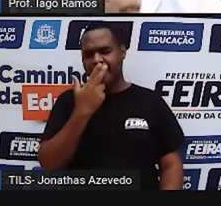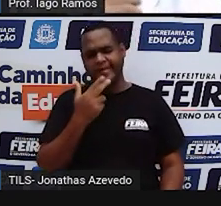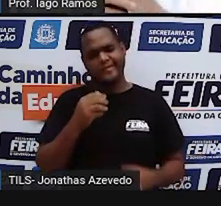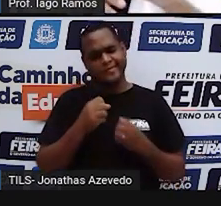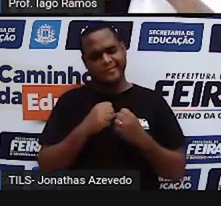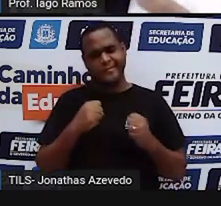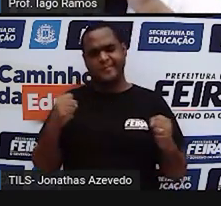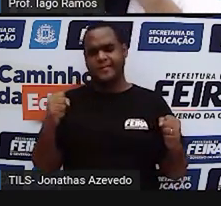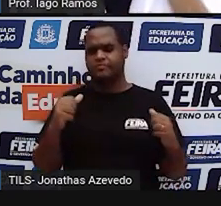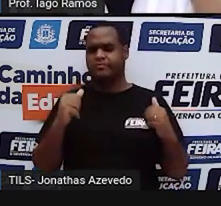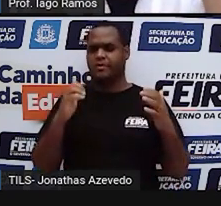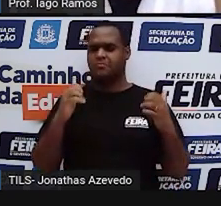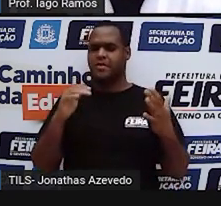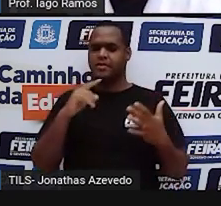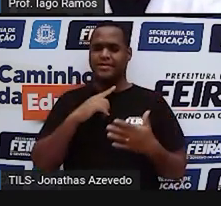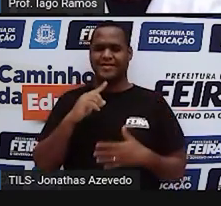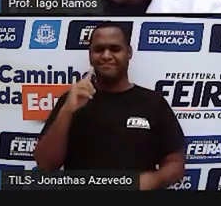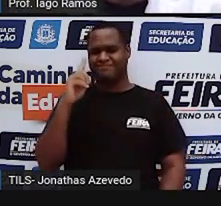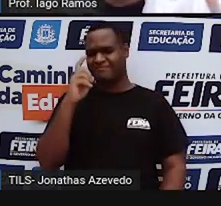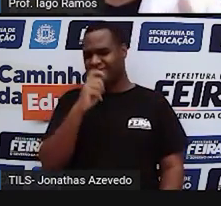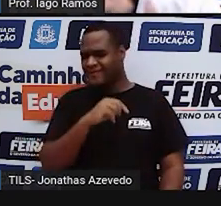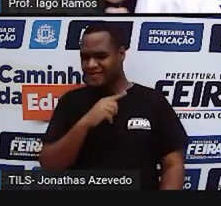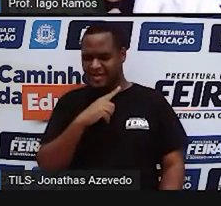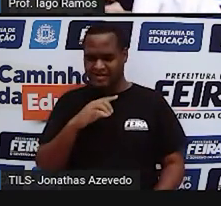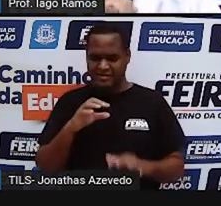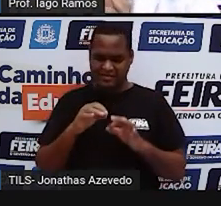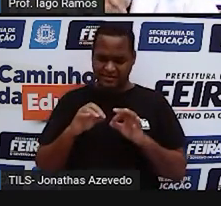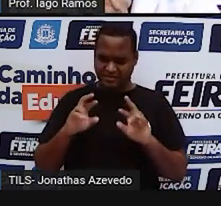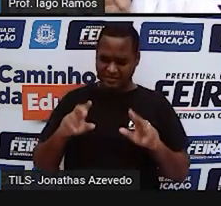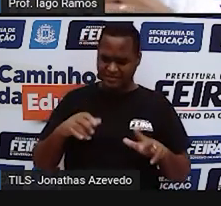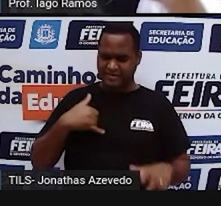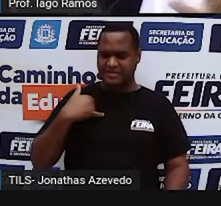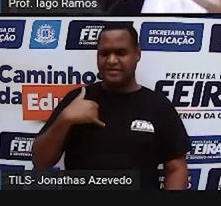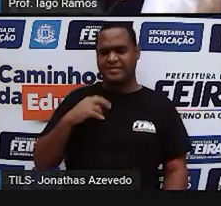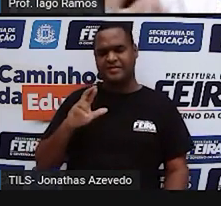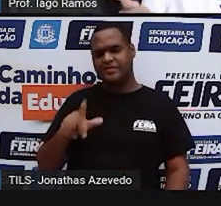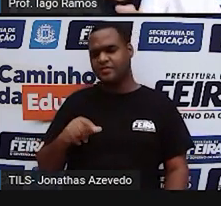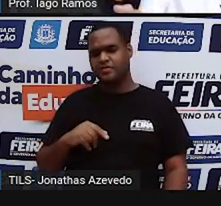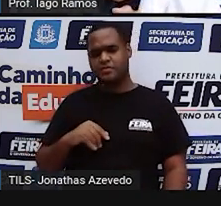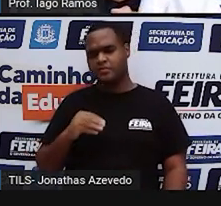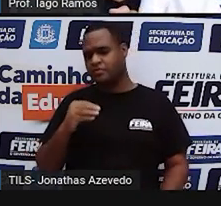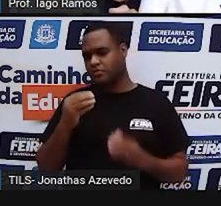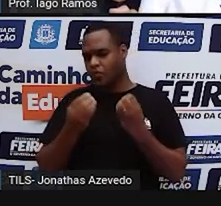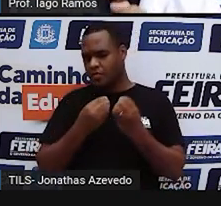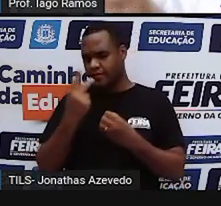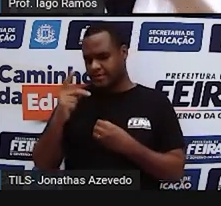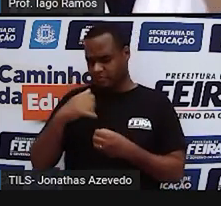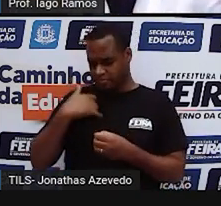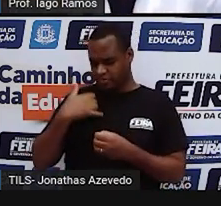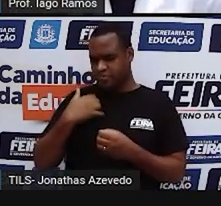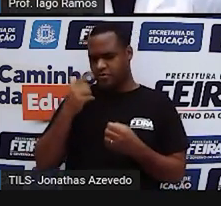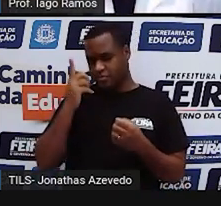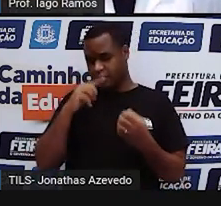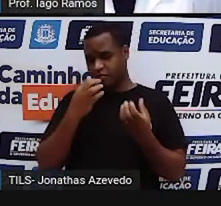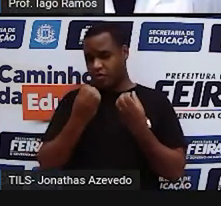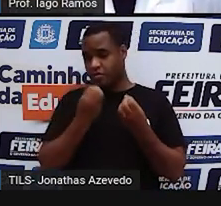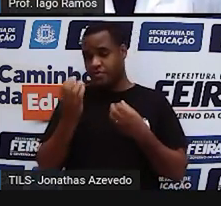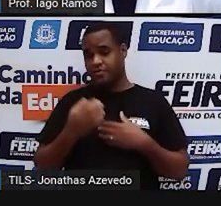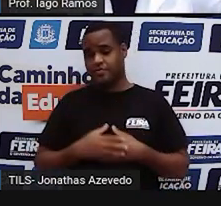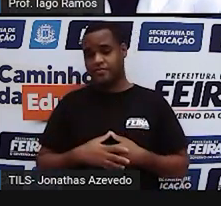ficando cada vez maior tá muito distante da minha idade Professor como é que você vai descobrir a minha idade